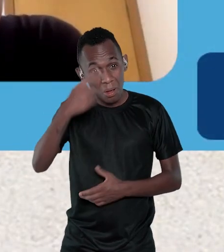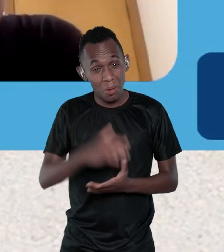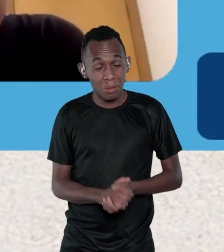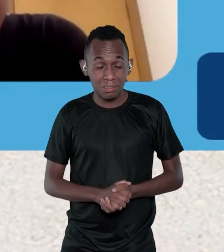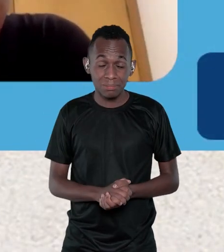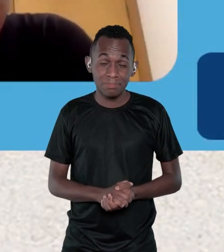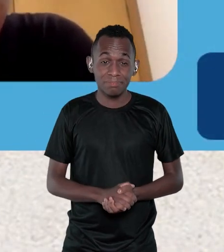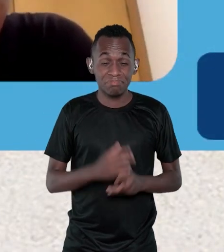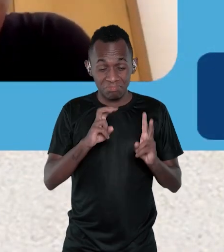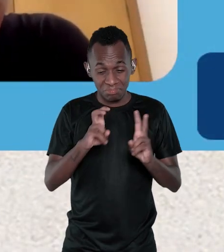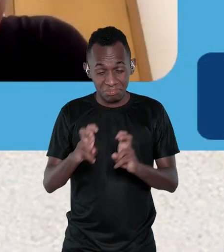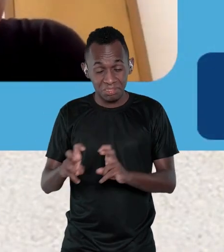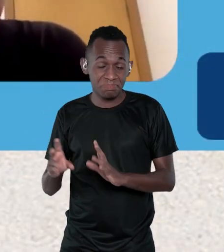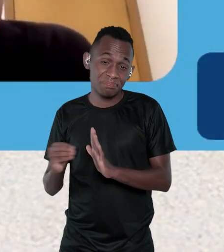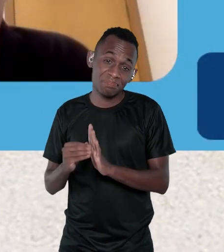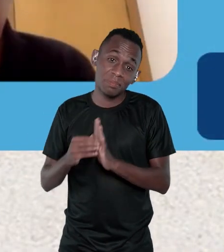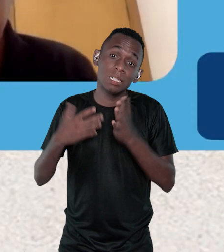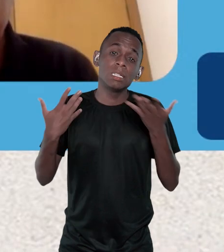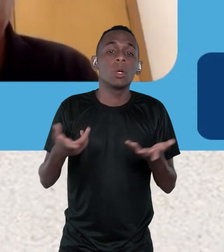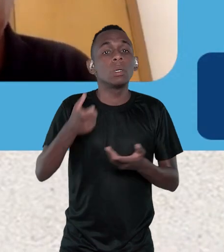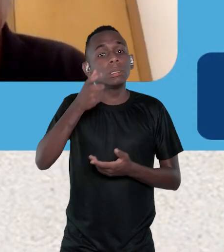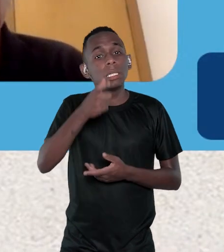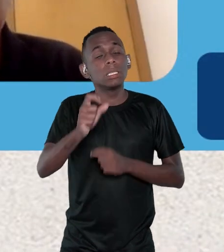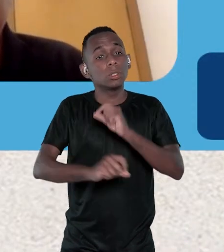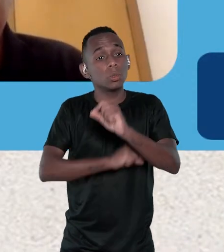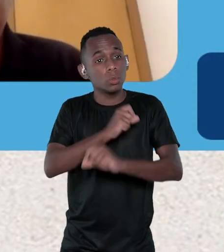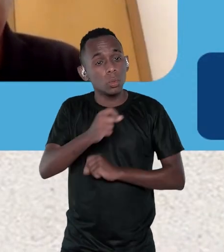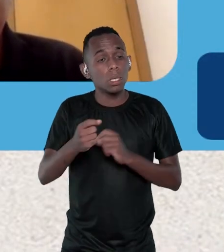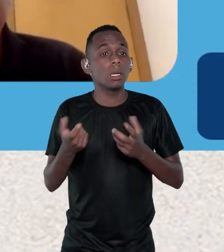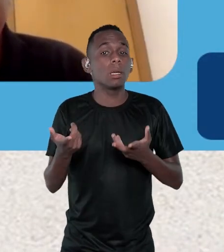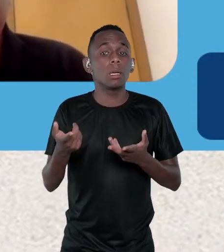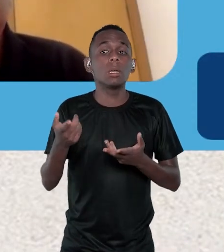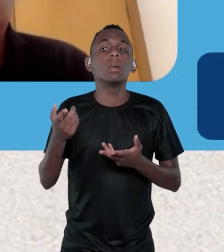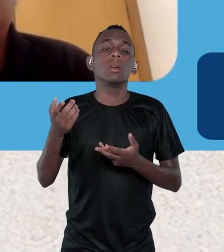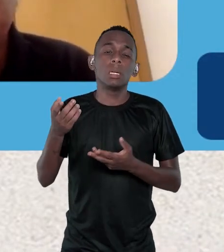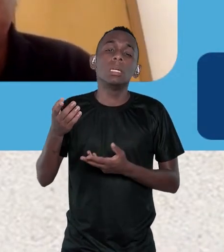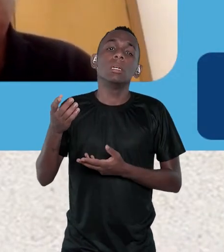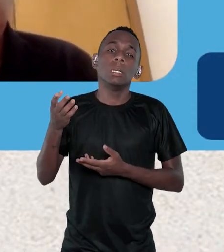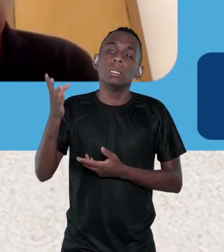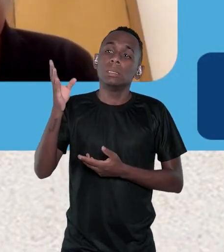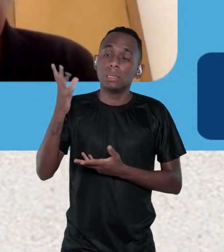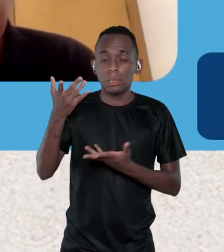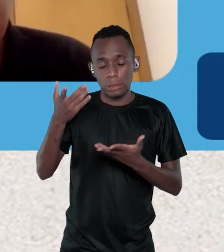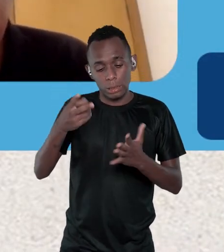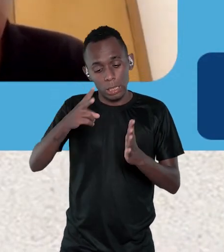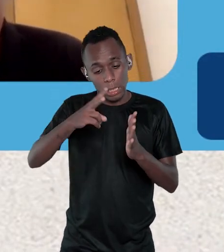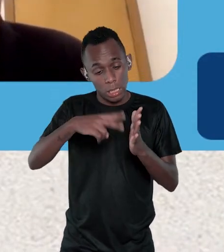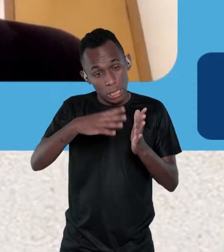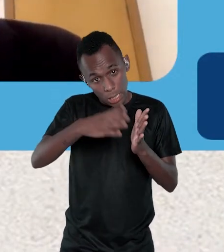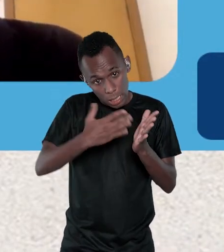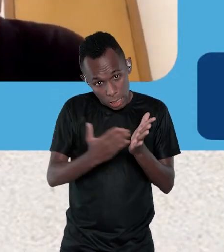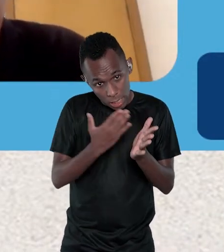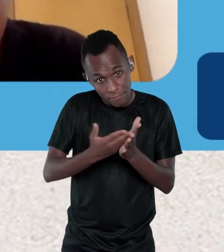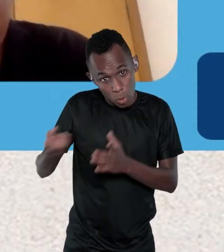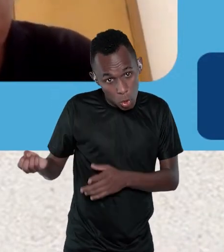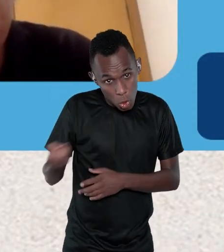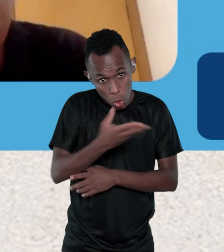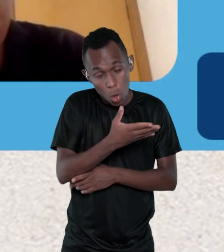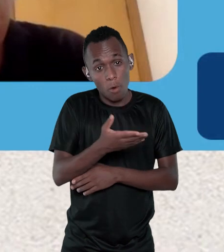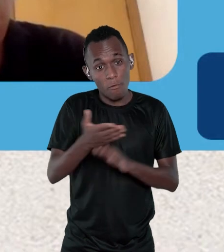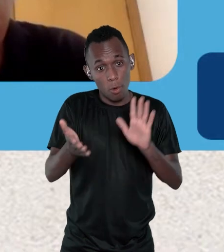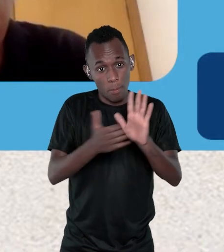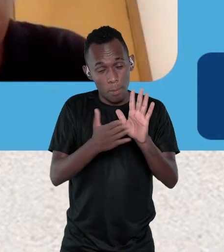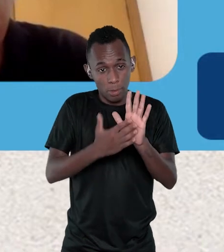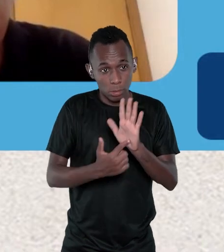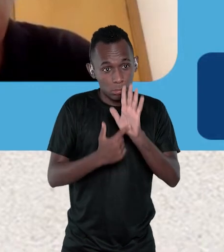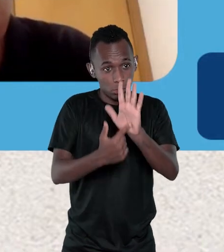Que pena. Voa, né? 1 hora já e a gente tem tanta coisa para contar, mas eu acho interessante né,